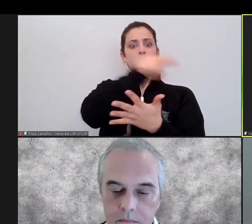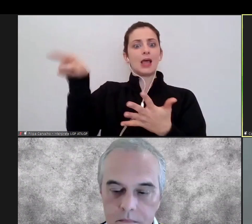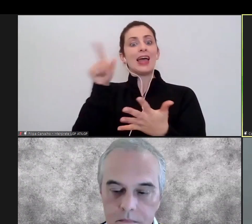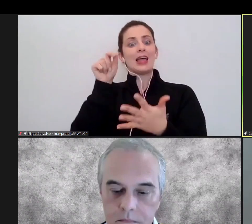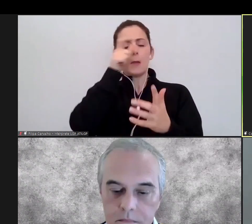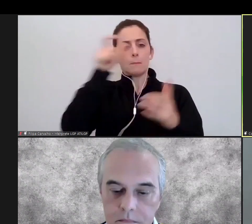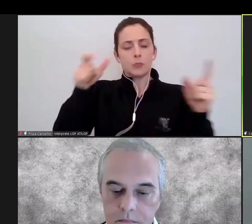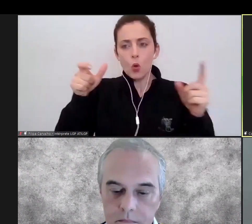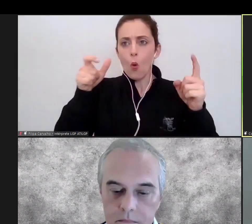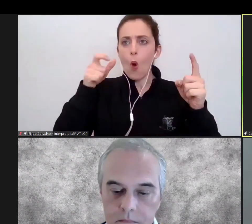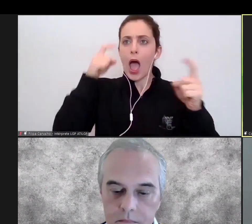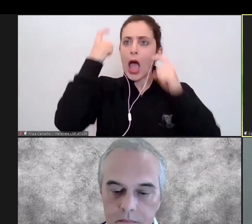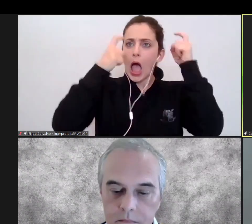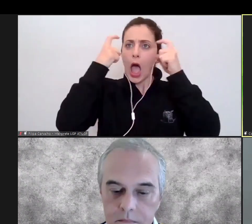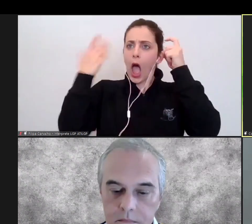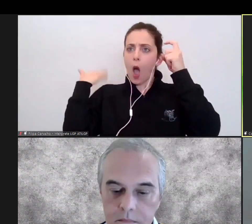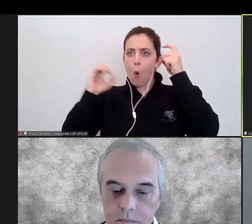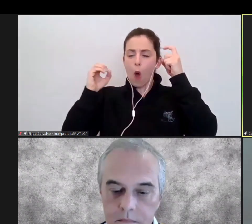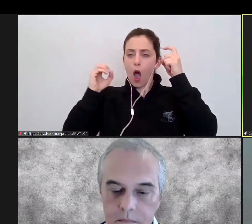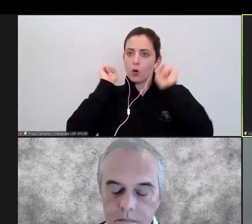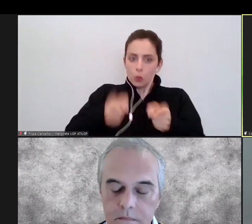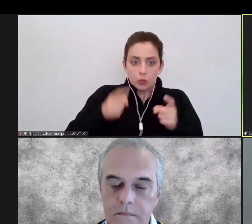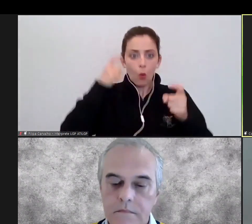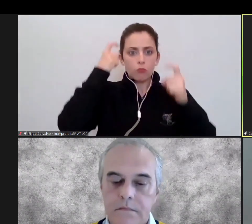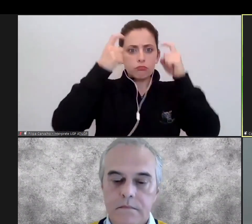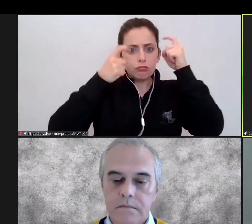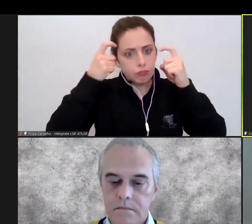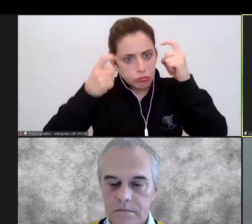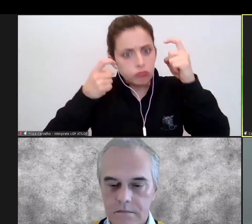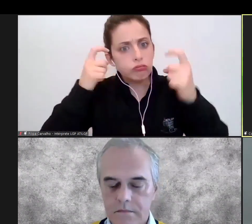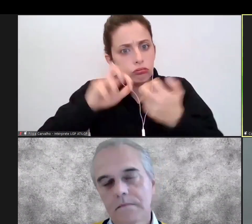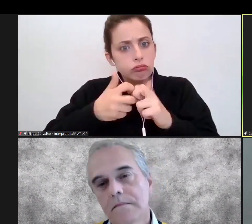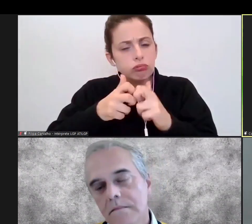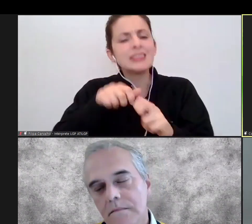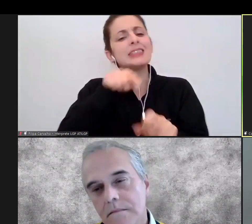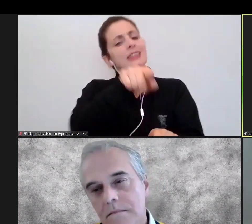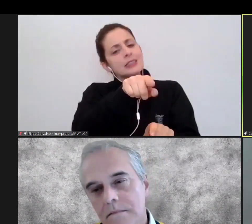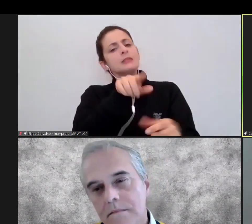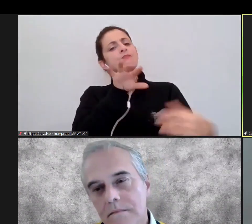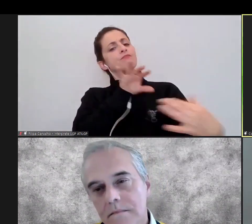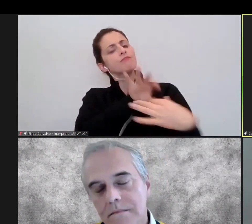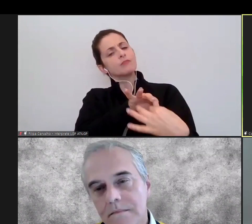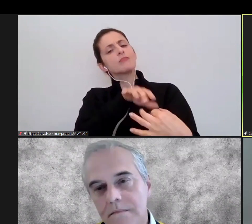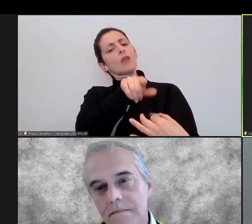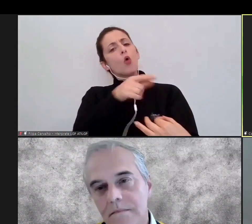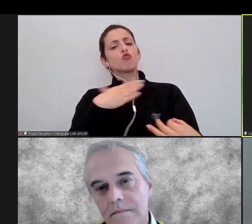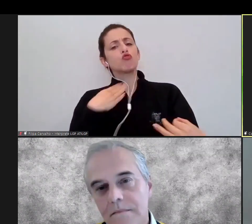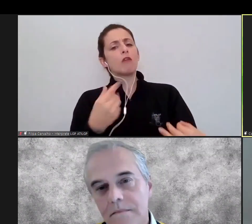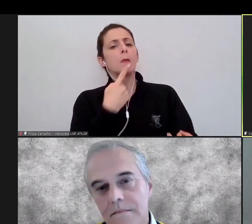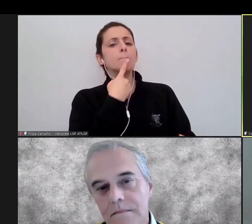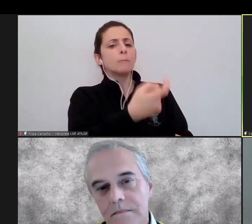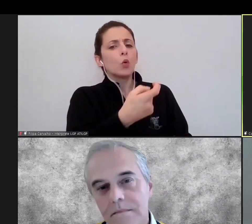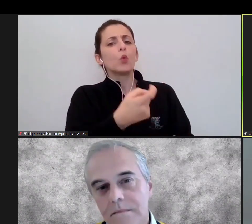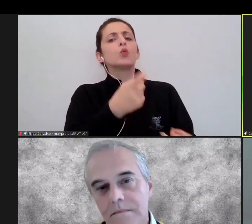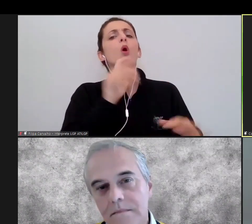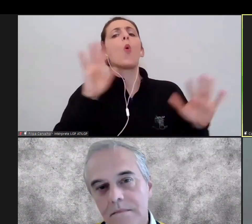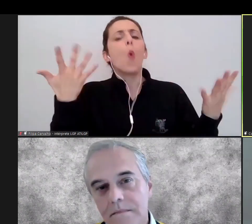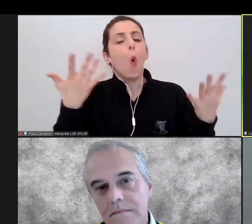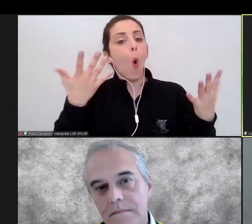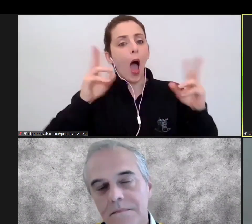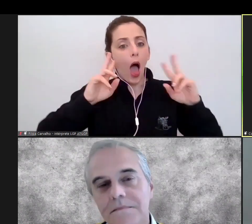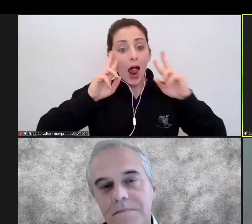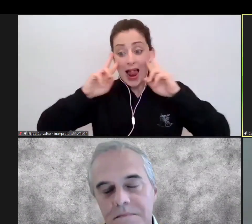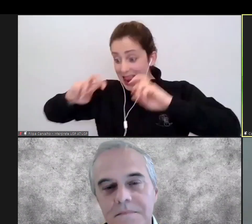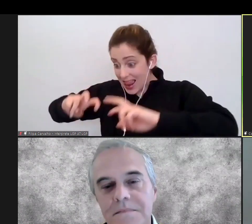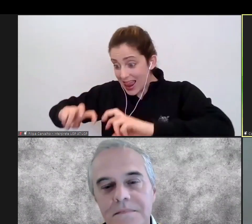e passaram a questionar-se e a questionarem também. No seu caso, Eduardo Homem da Costa, quais é que são, repito, as principais descobertas na área